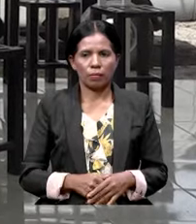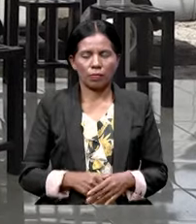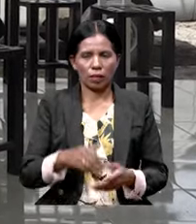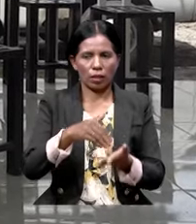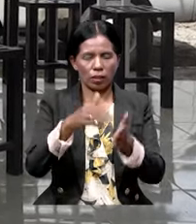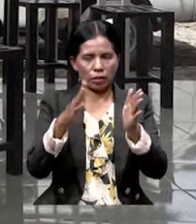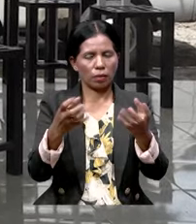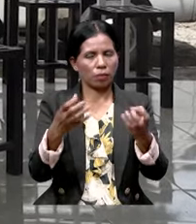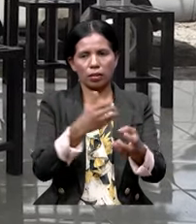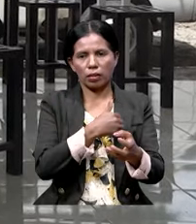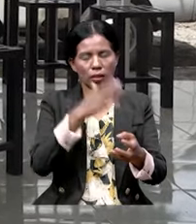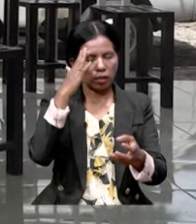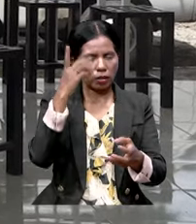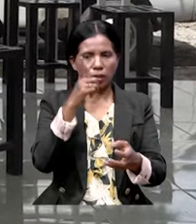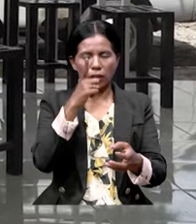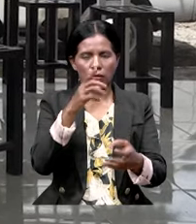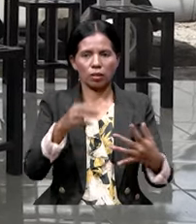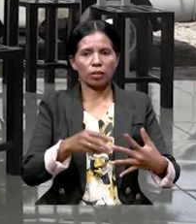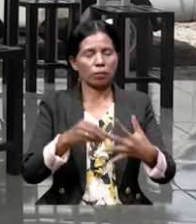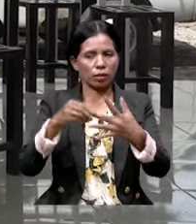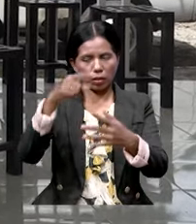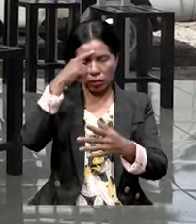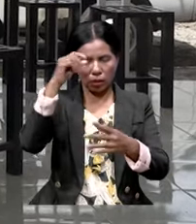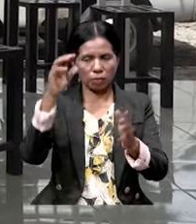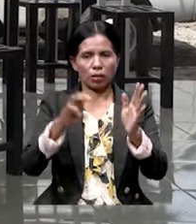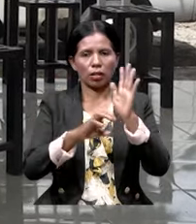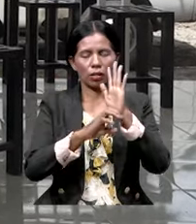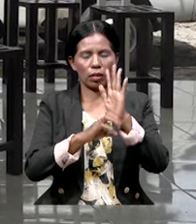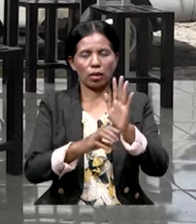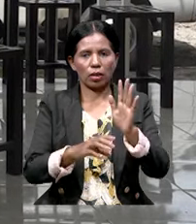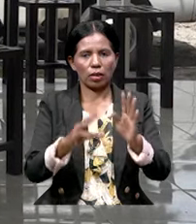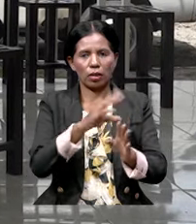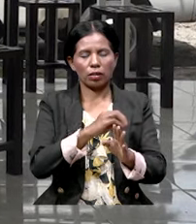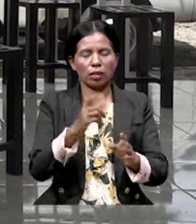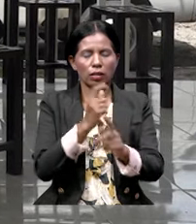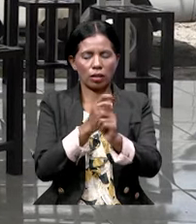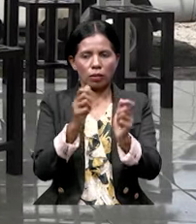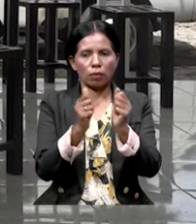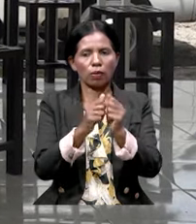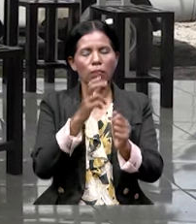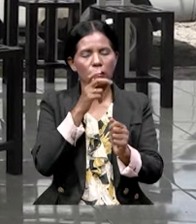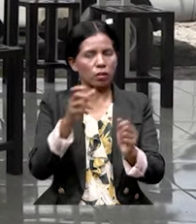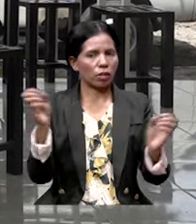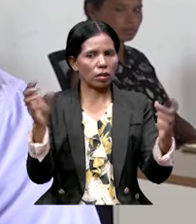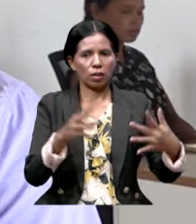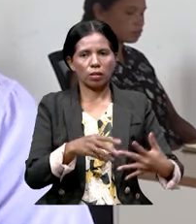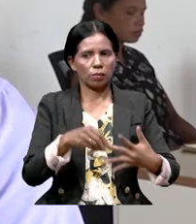Estudante Barak se da domina a língua oficial, também método Hanorin língua oficial teto o português, nem lá